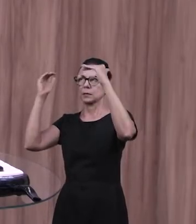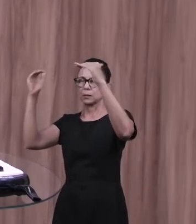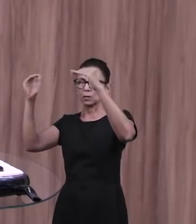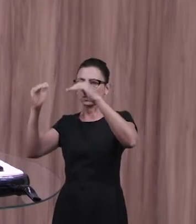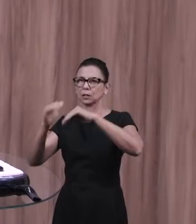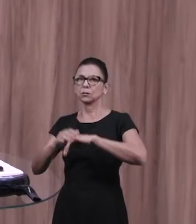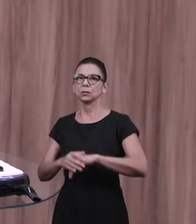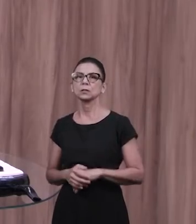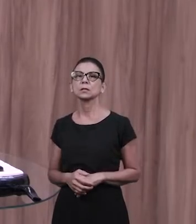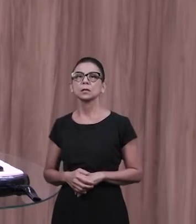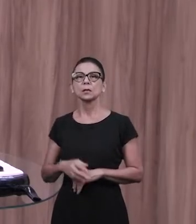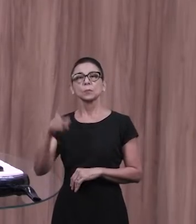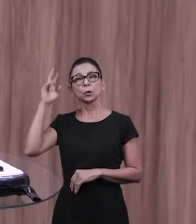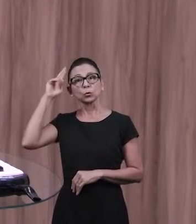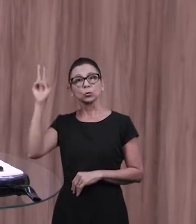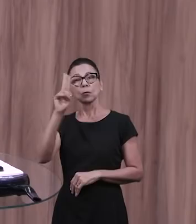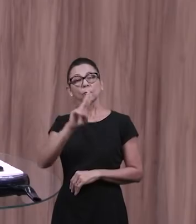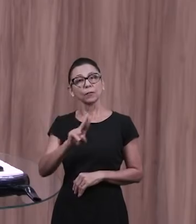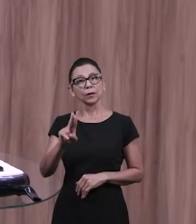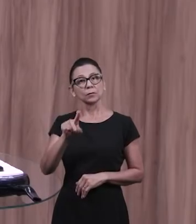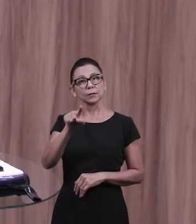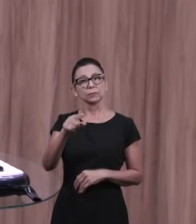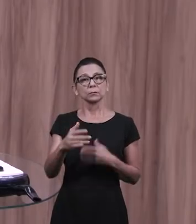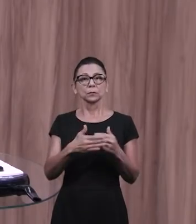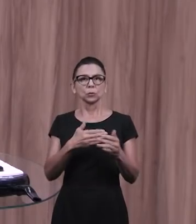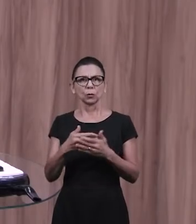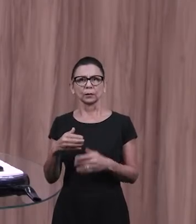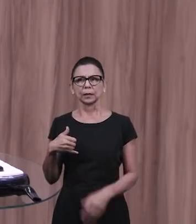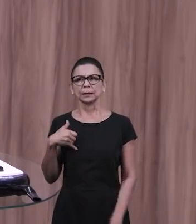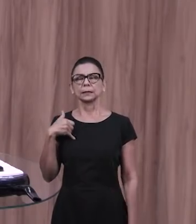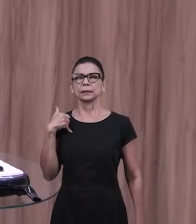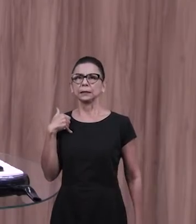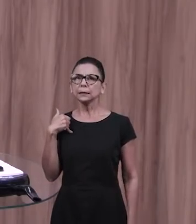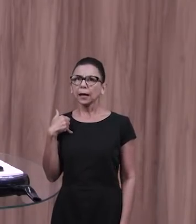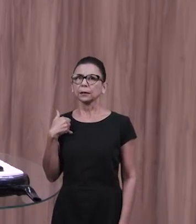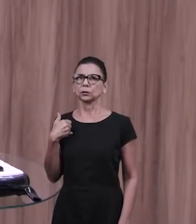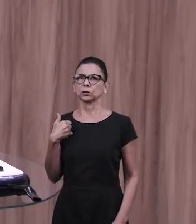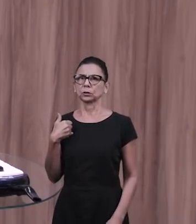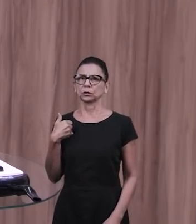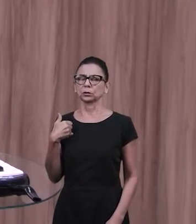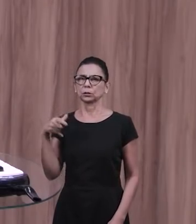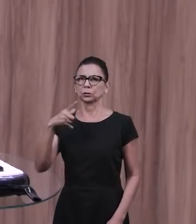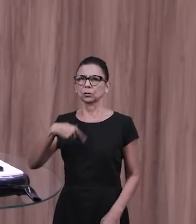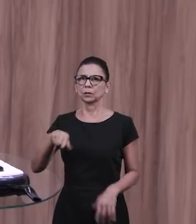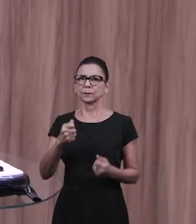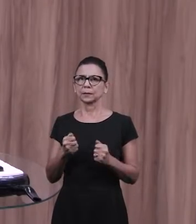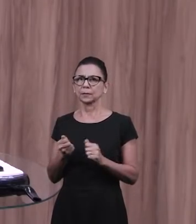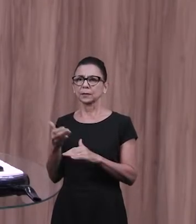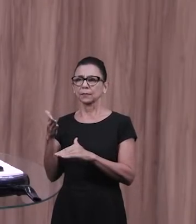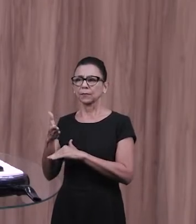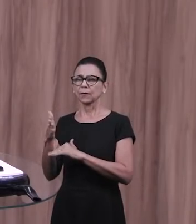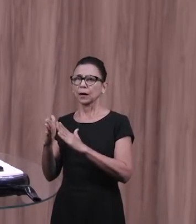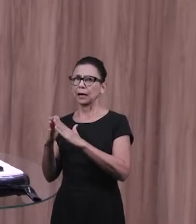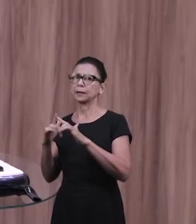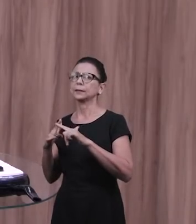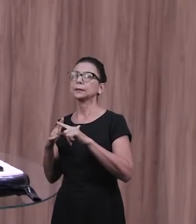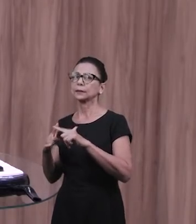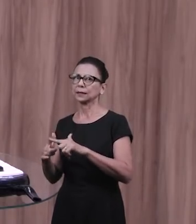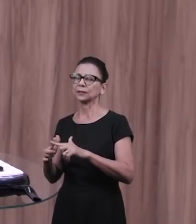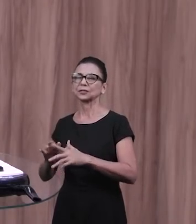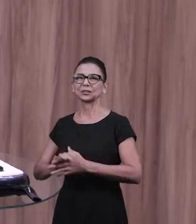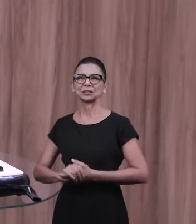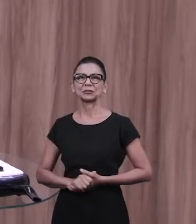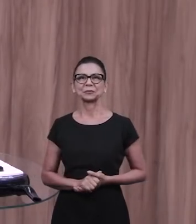qualquer idade e que devemos permanecer no campo, na igreja. Paramos a história